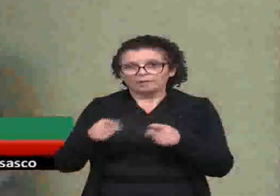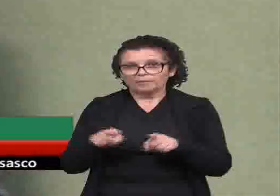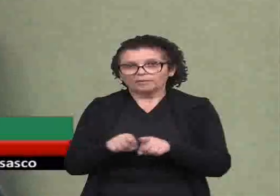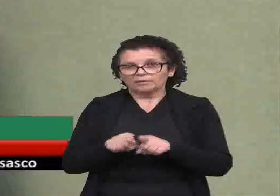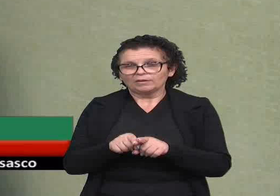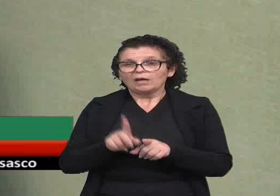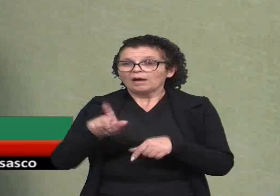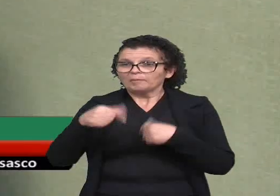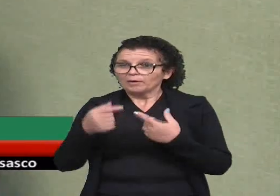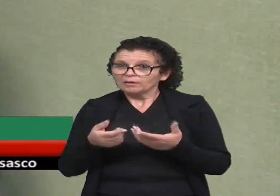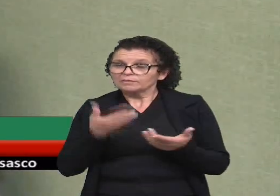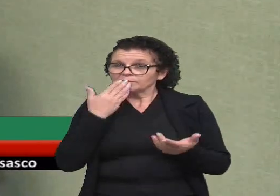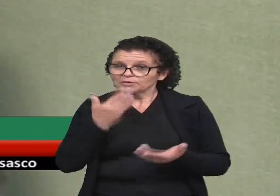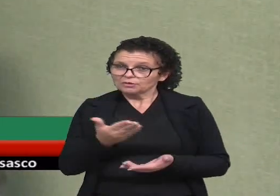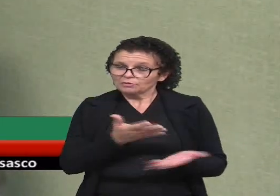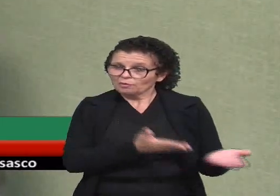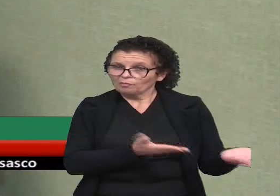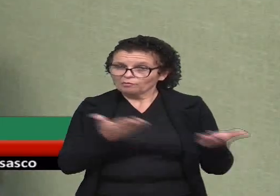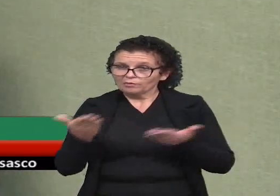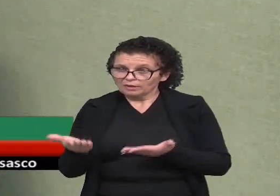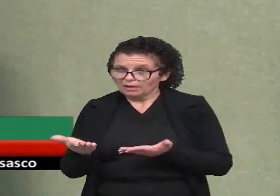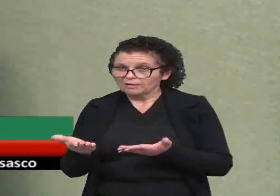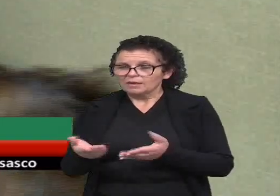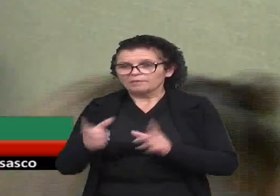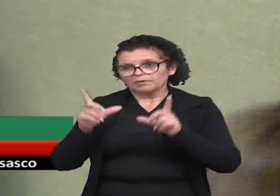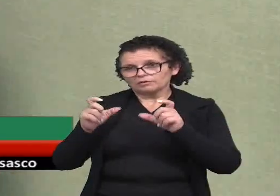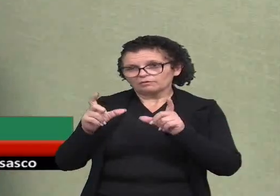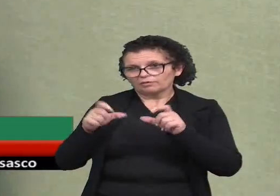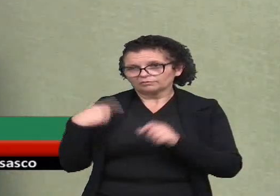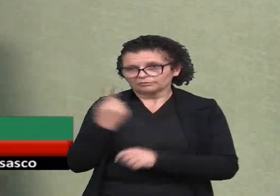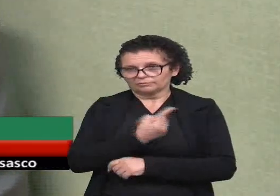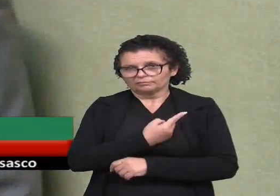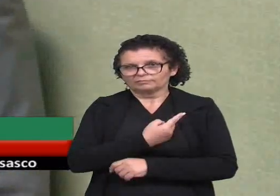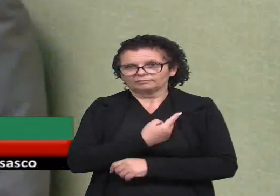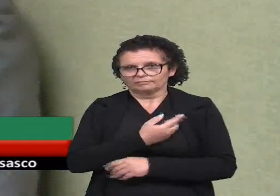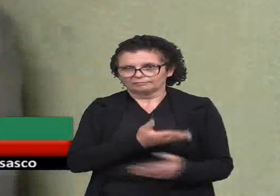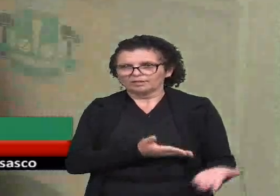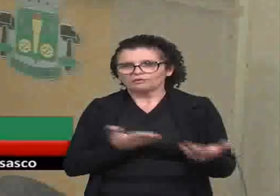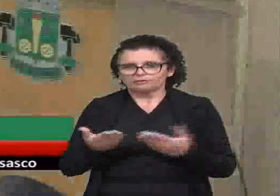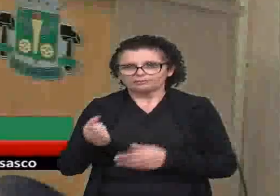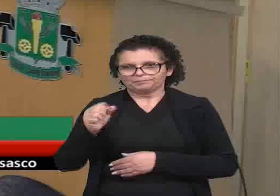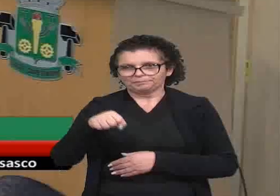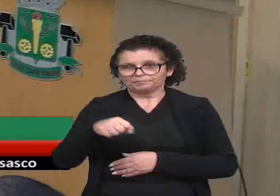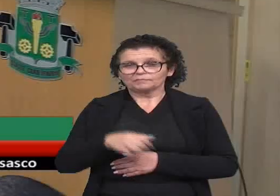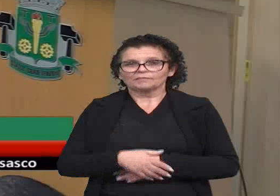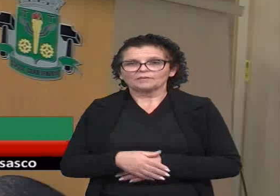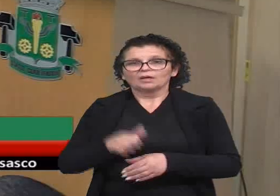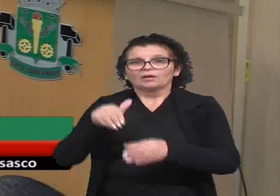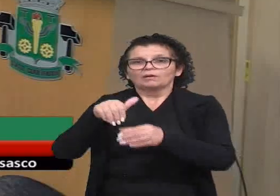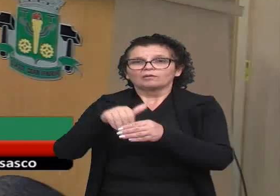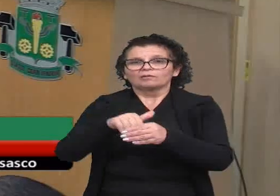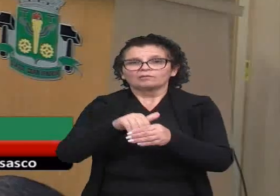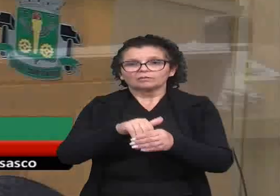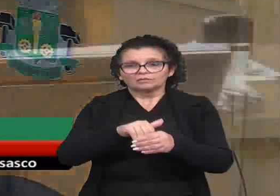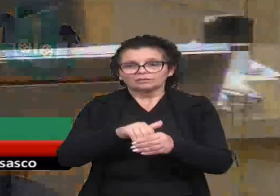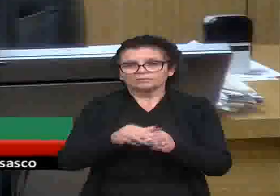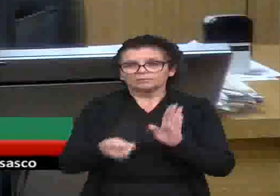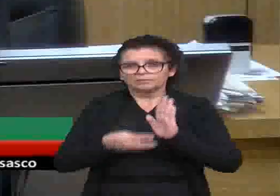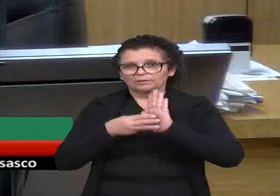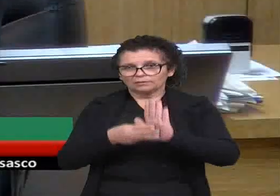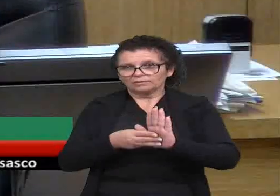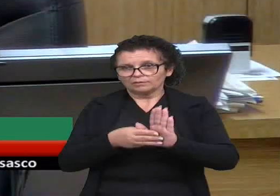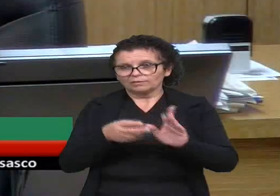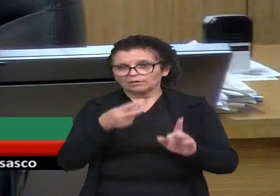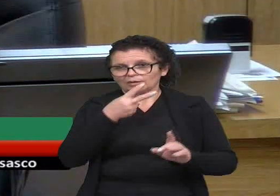eu gostaria que o senhor, a vossa excelência, convidasse o IDM aqui para tirar uma foto com a gente. Será convidado. Está em votação... A moção de